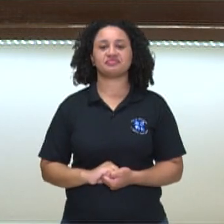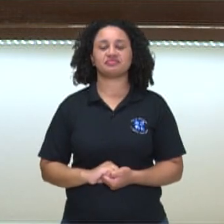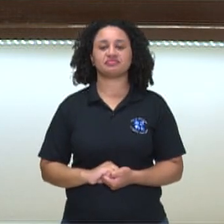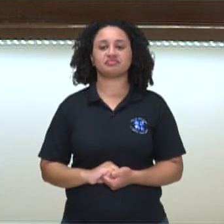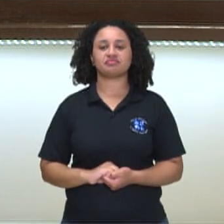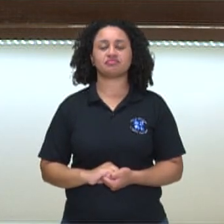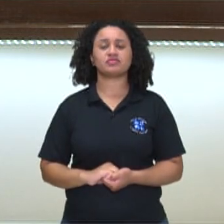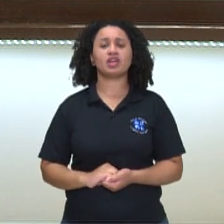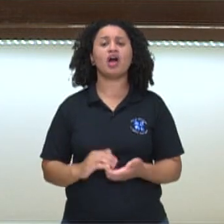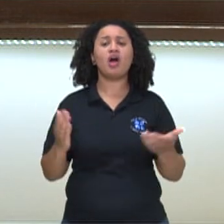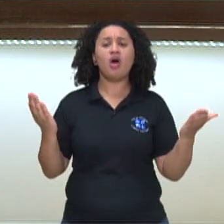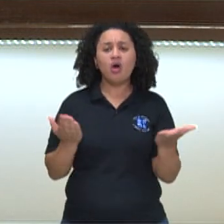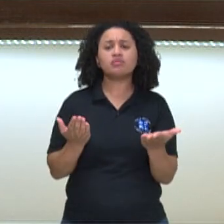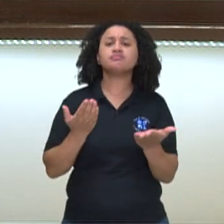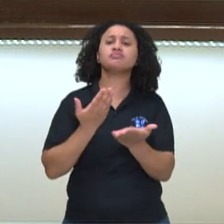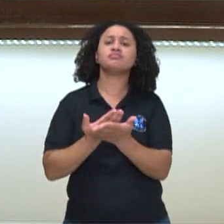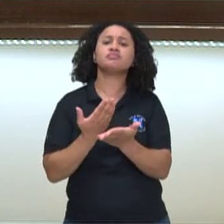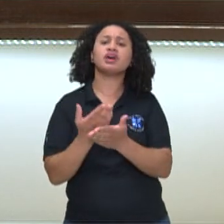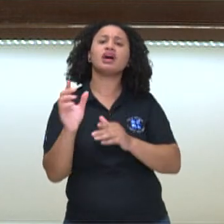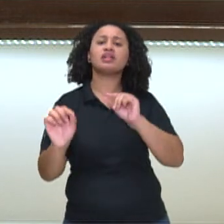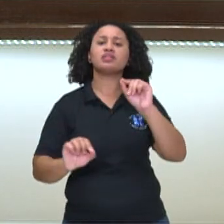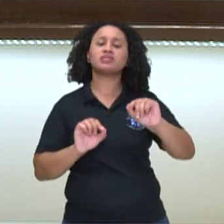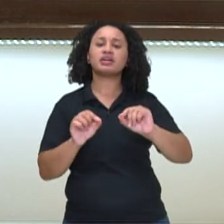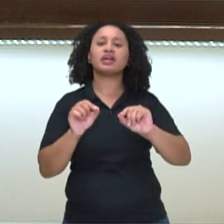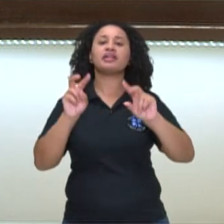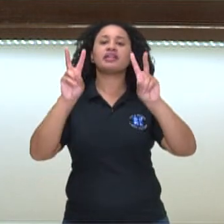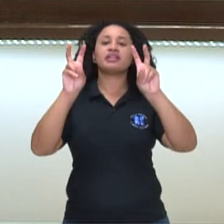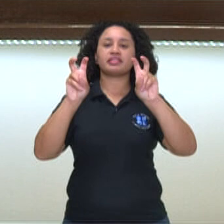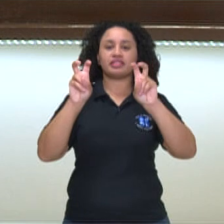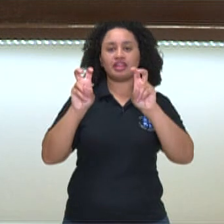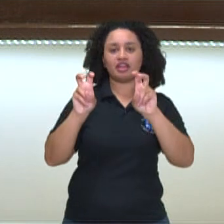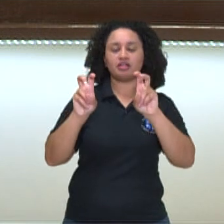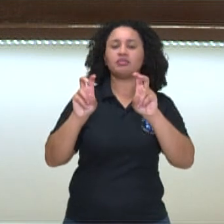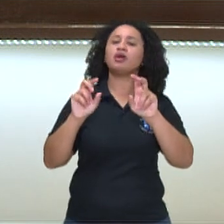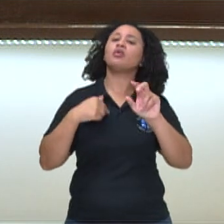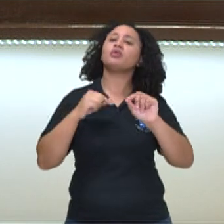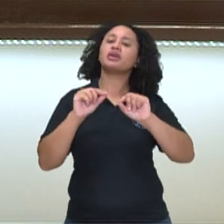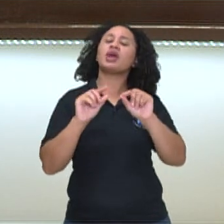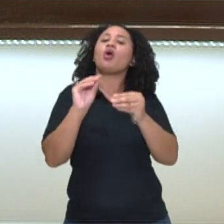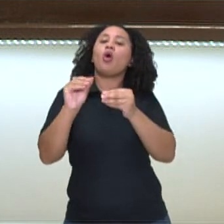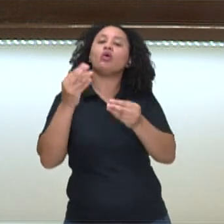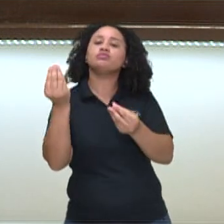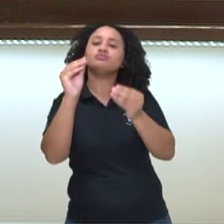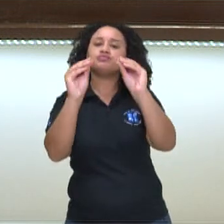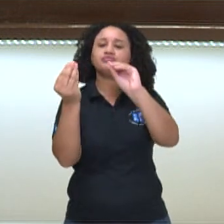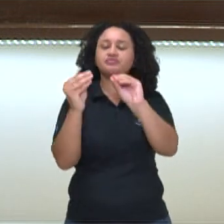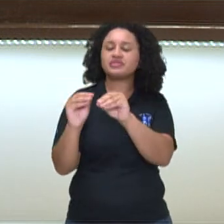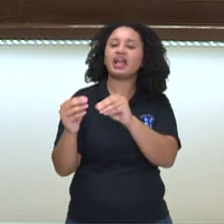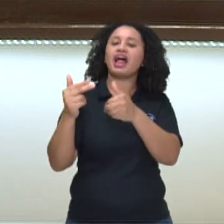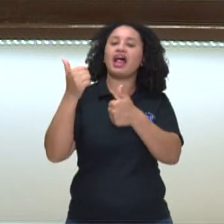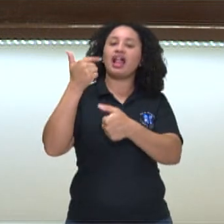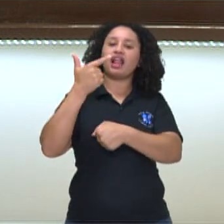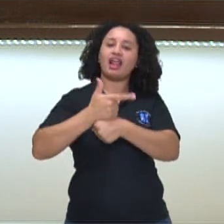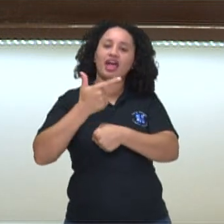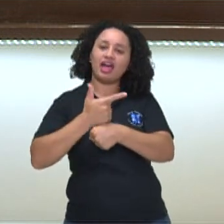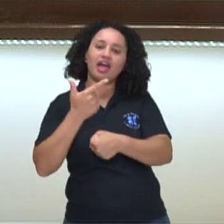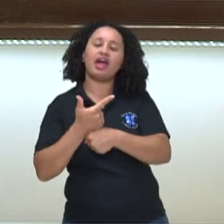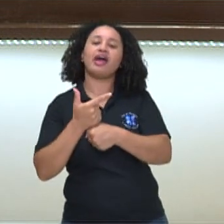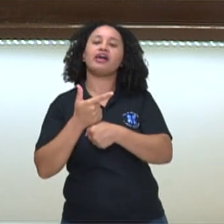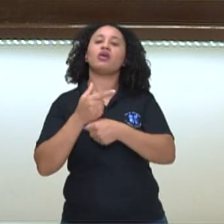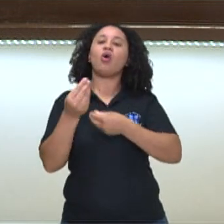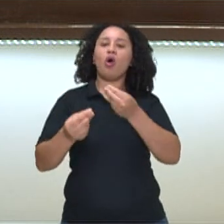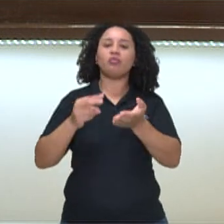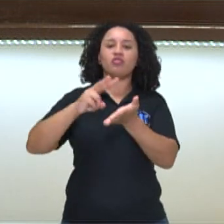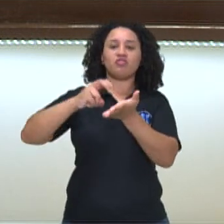Na aula de hoje, nós vamos falar sobre o repertório léxico, como sempre, aprimoramento de vocabulário, dentro